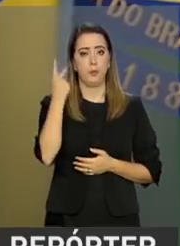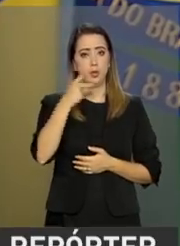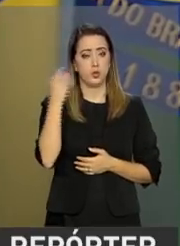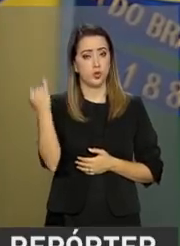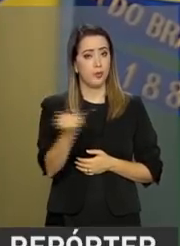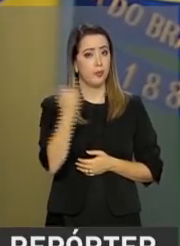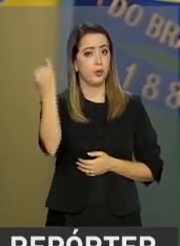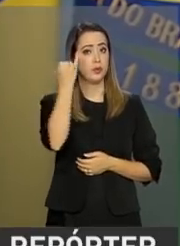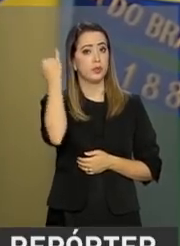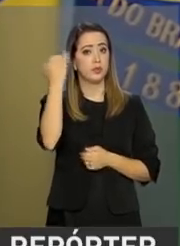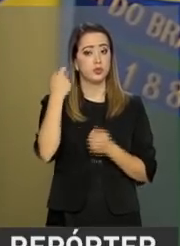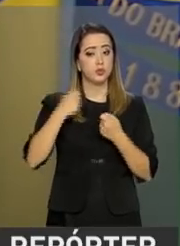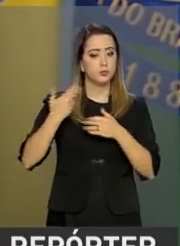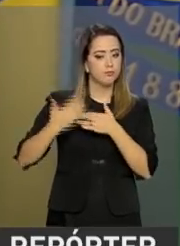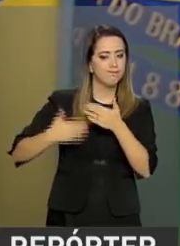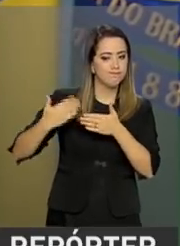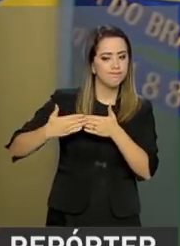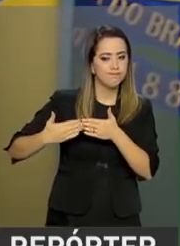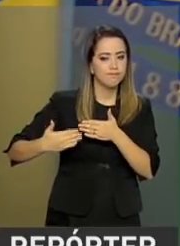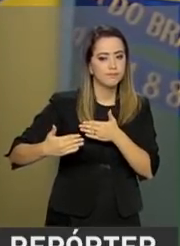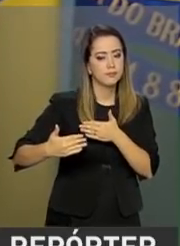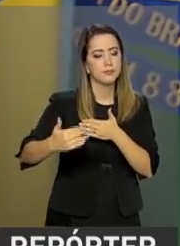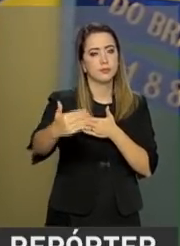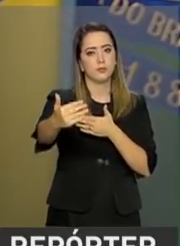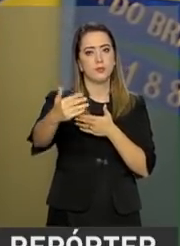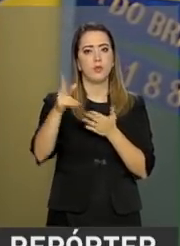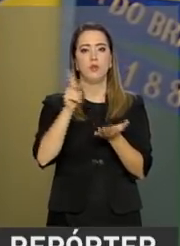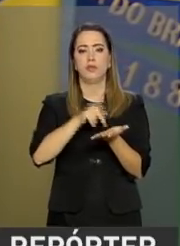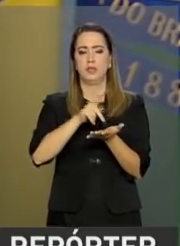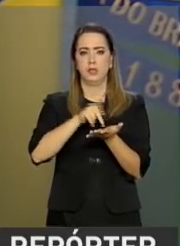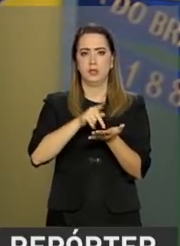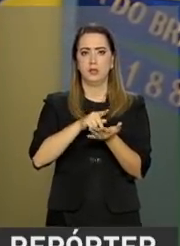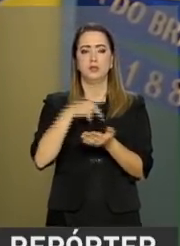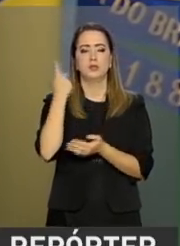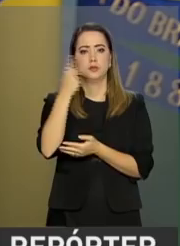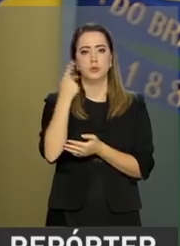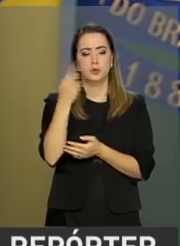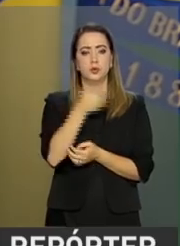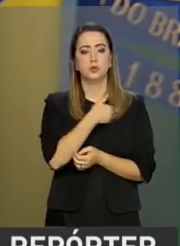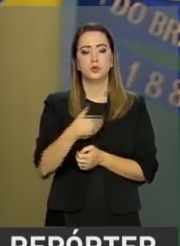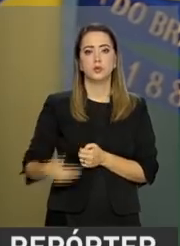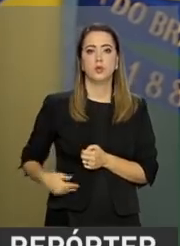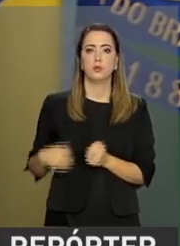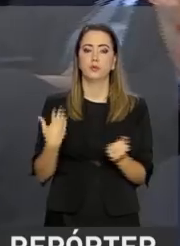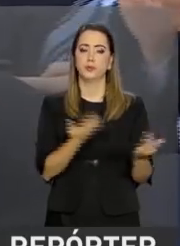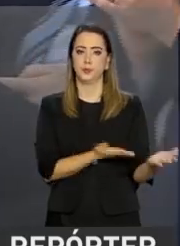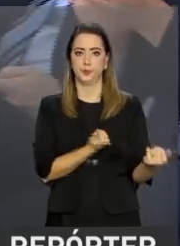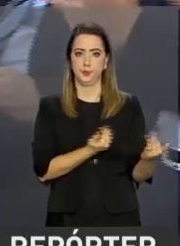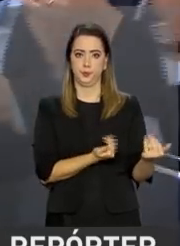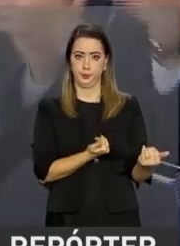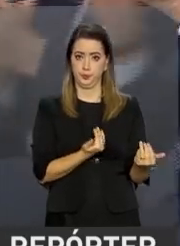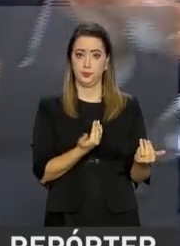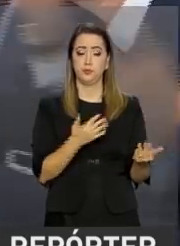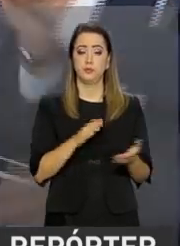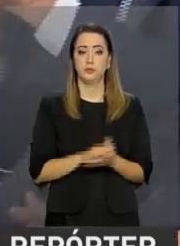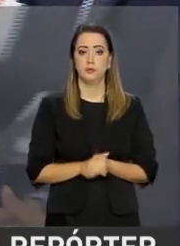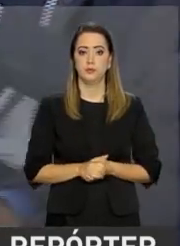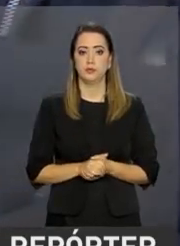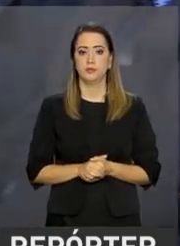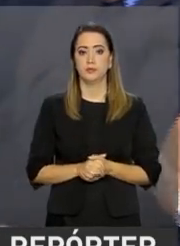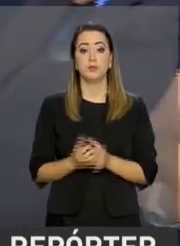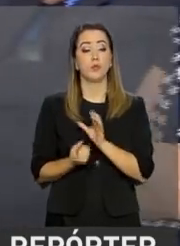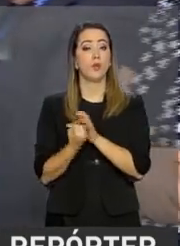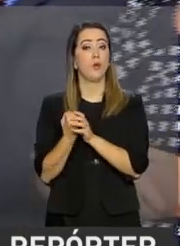duradoura de uma verdadeira política de estado para os nossos jovens ao